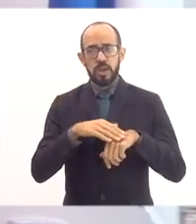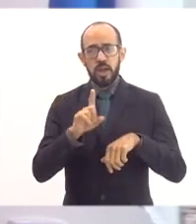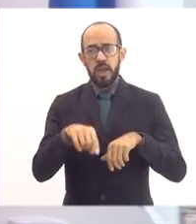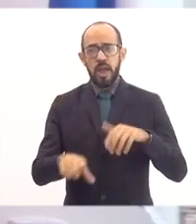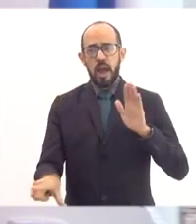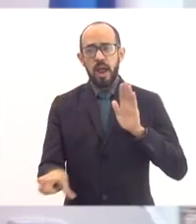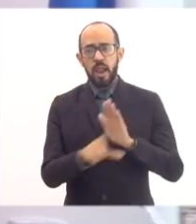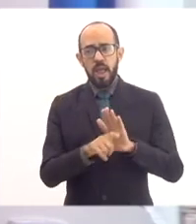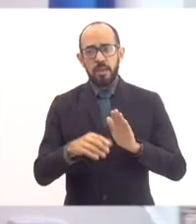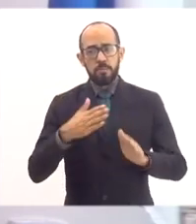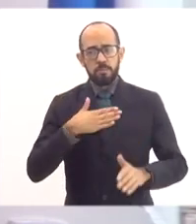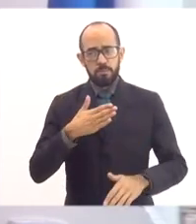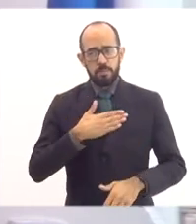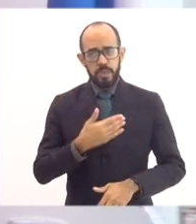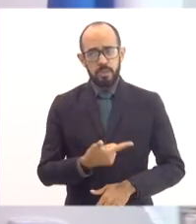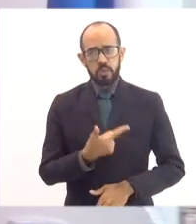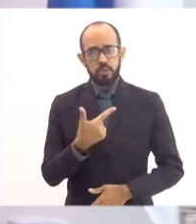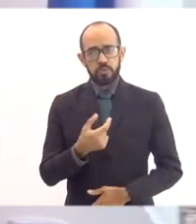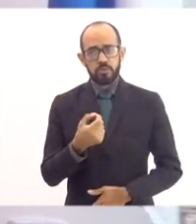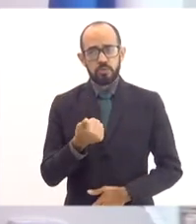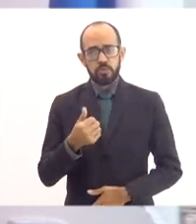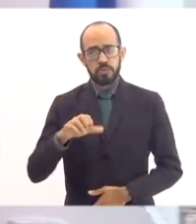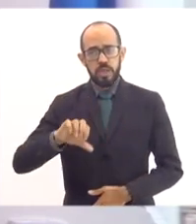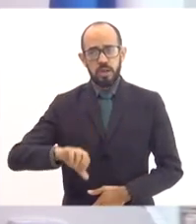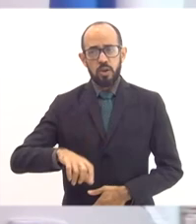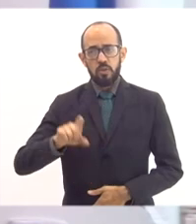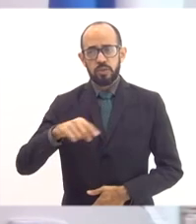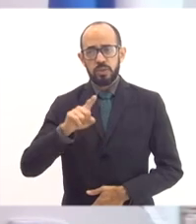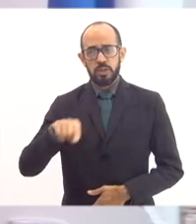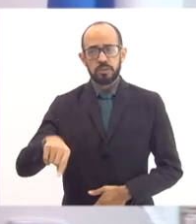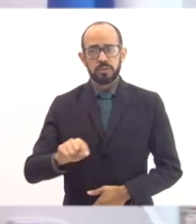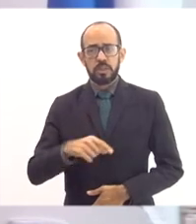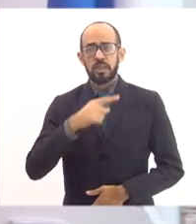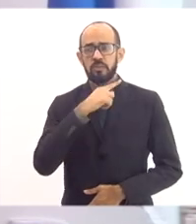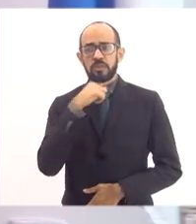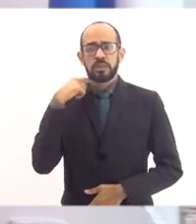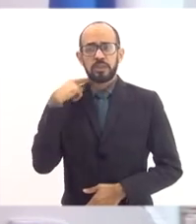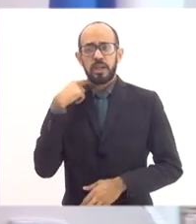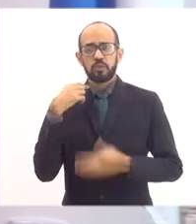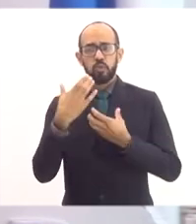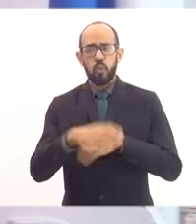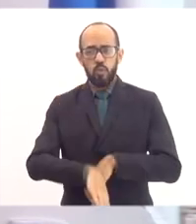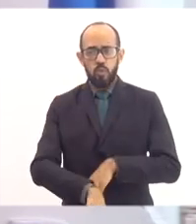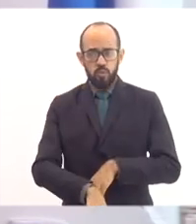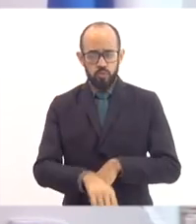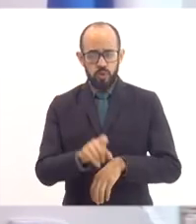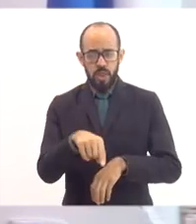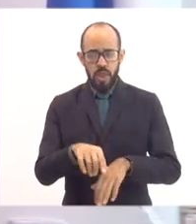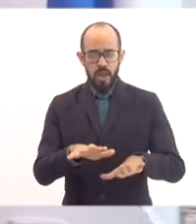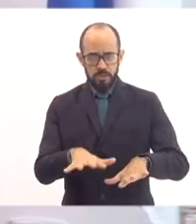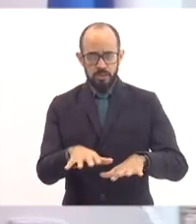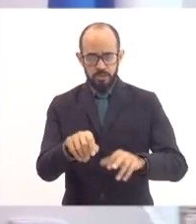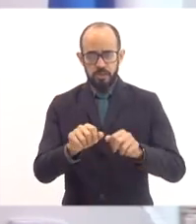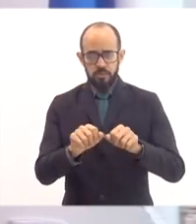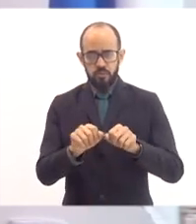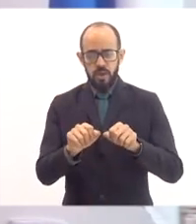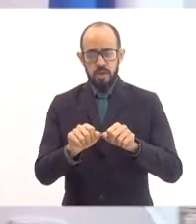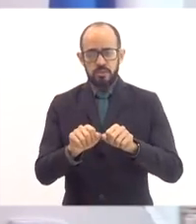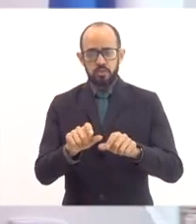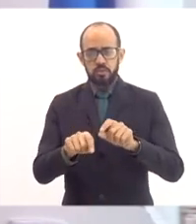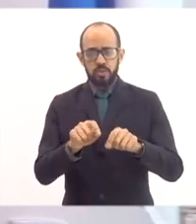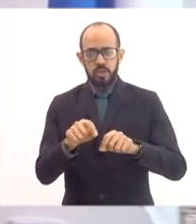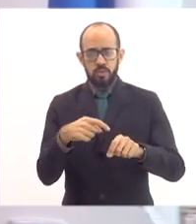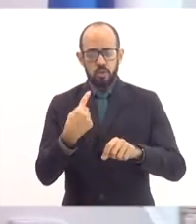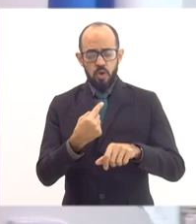2019, de minha autoria, aprovada por unanimidade aqui nessa casa, que suspende a validade do concurso público. Então, isso permite que a gente esteja aqui conversando em cima de um